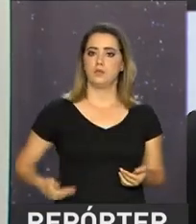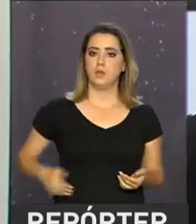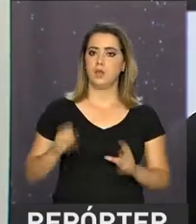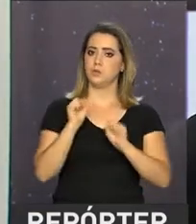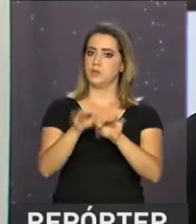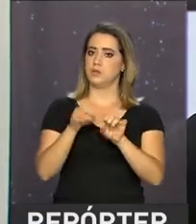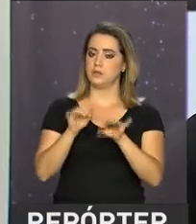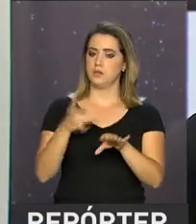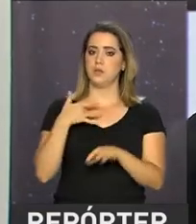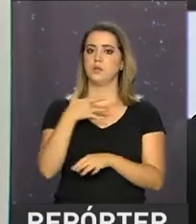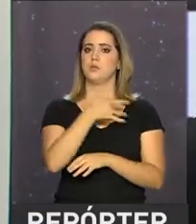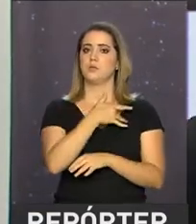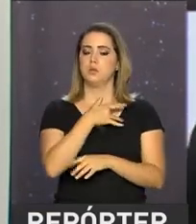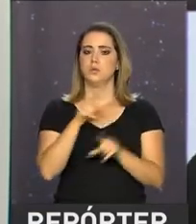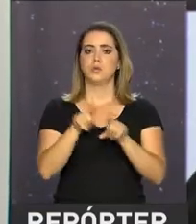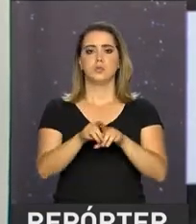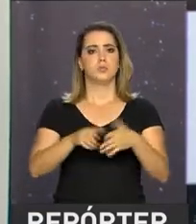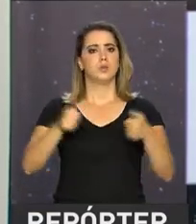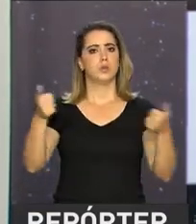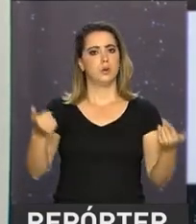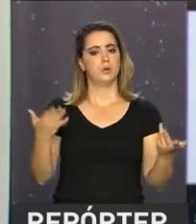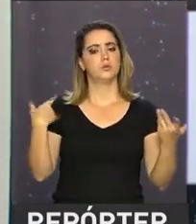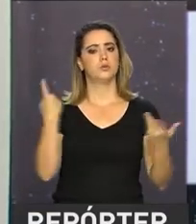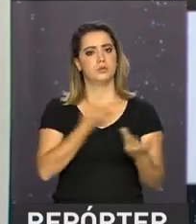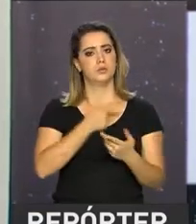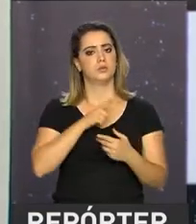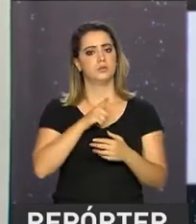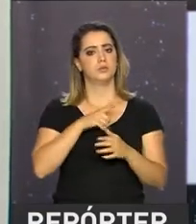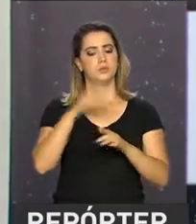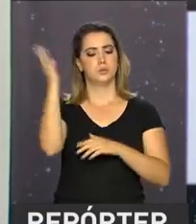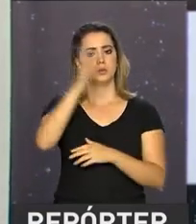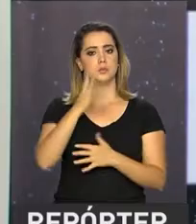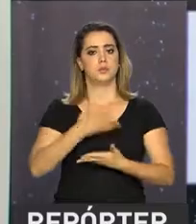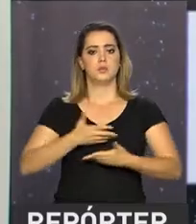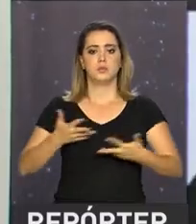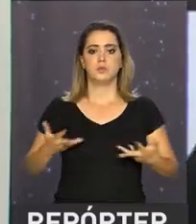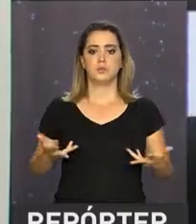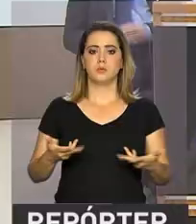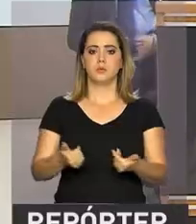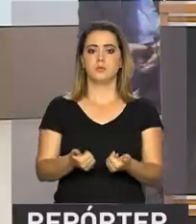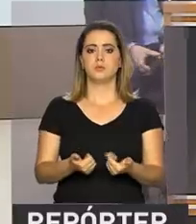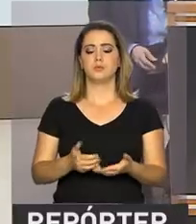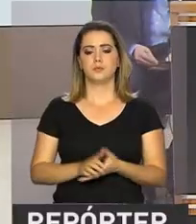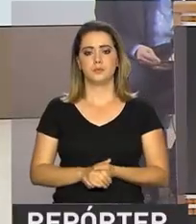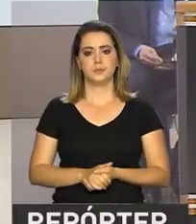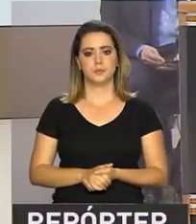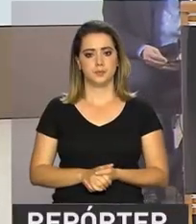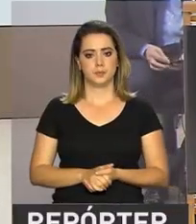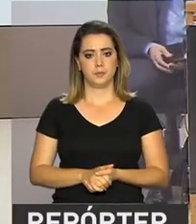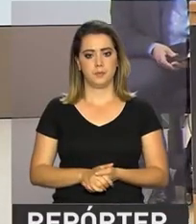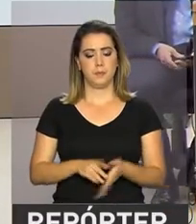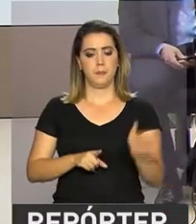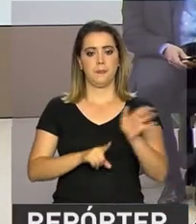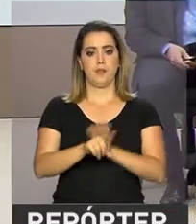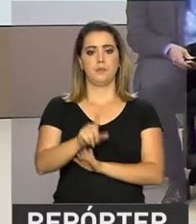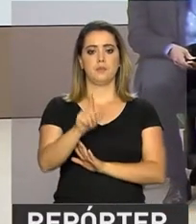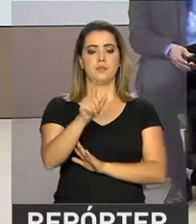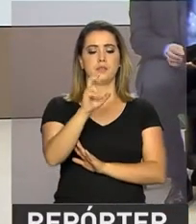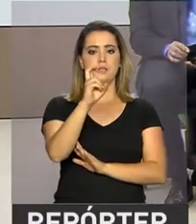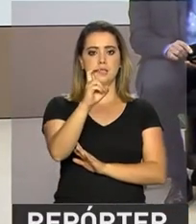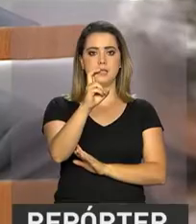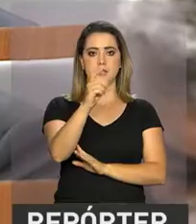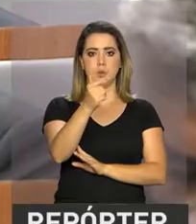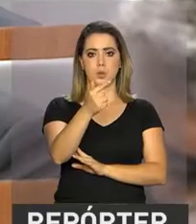E, portanto, com isso nós vamos ter um Brasil mais eficiente, um Brasil melhor. As pesquisas da solução 5G no